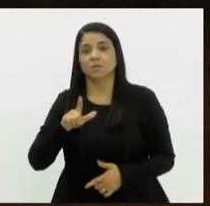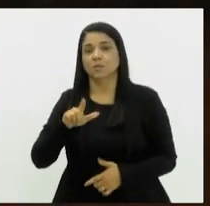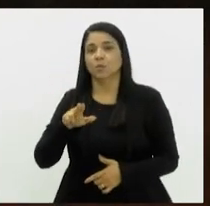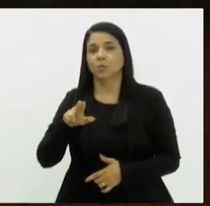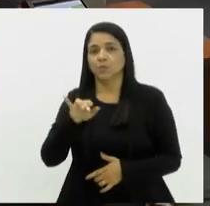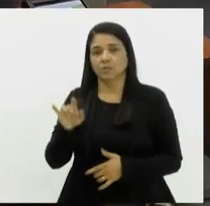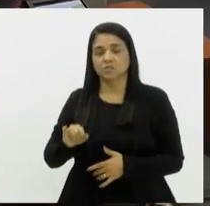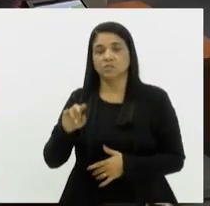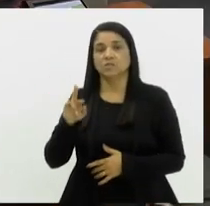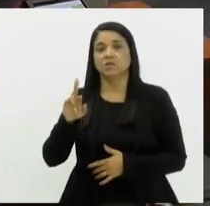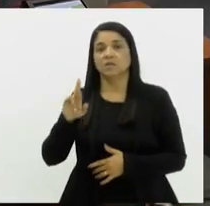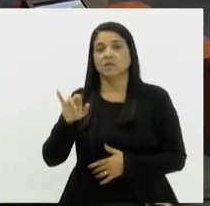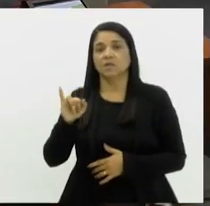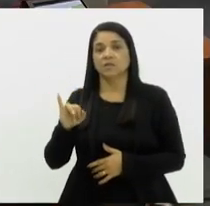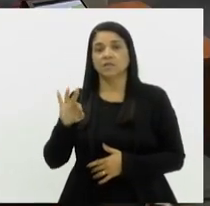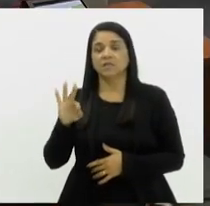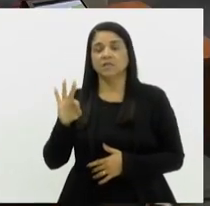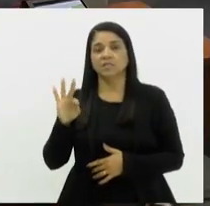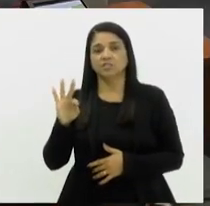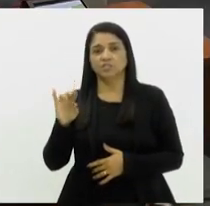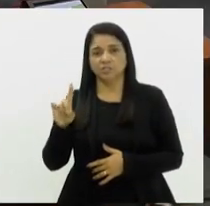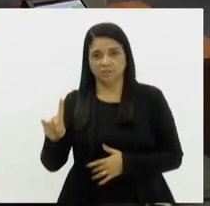ali em Macaé.